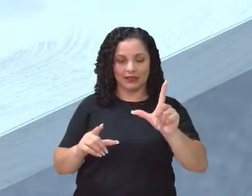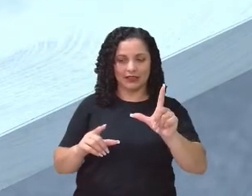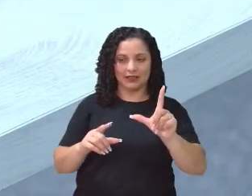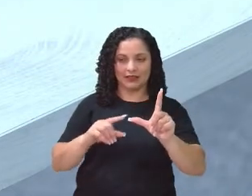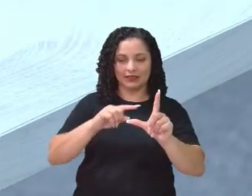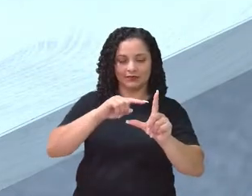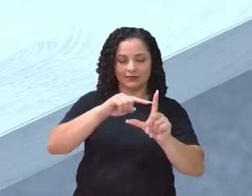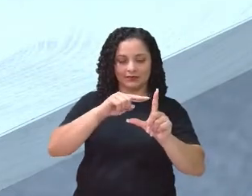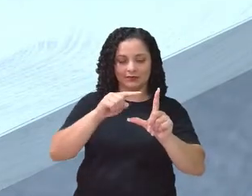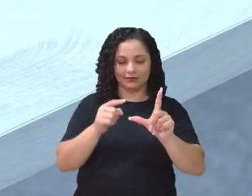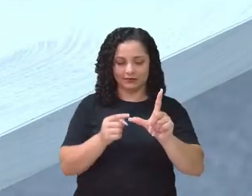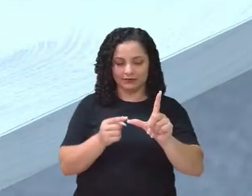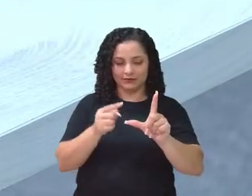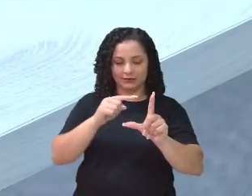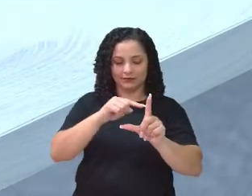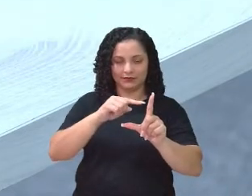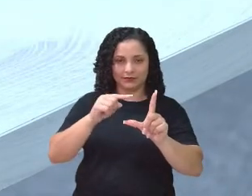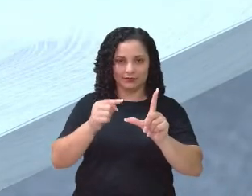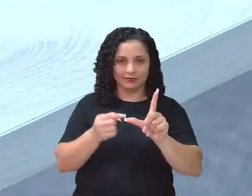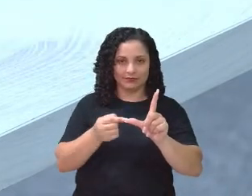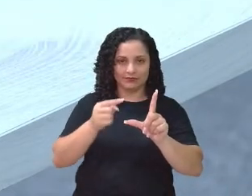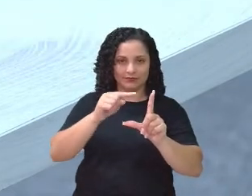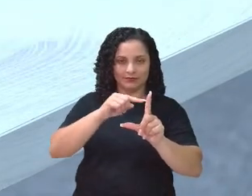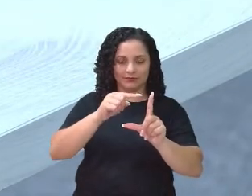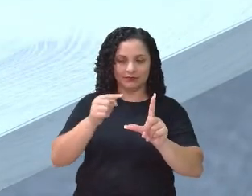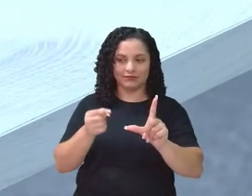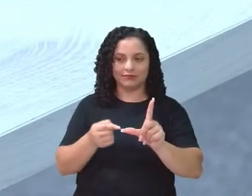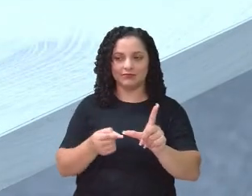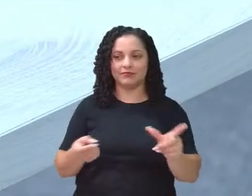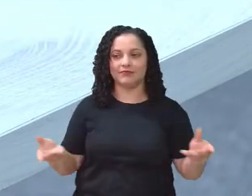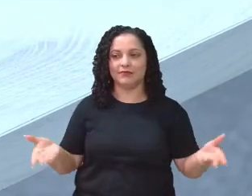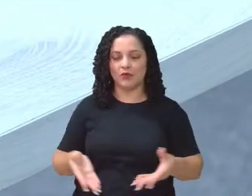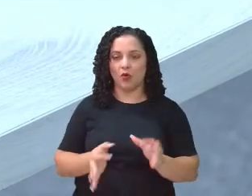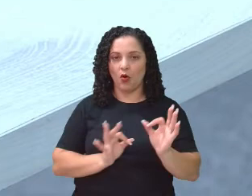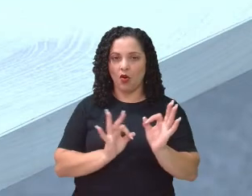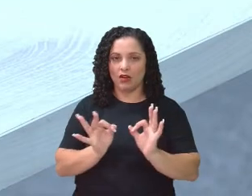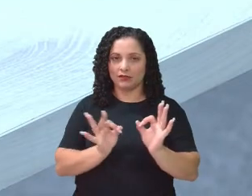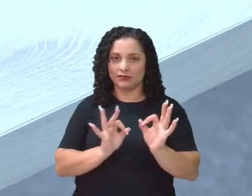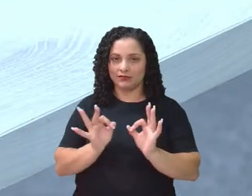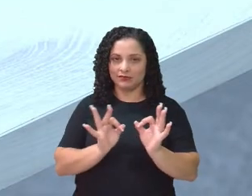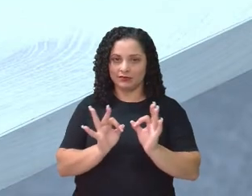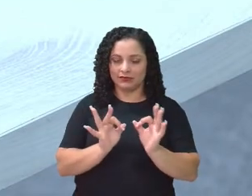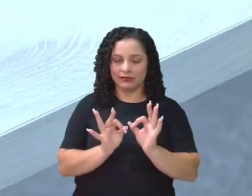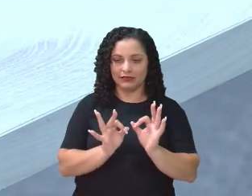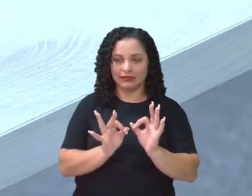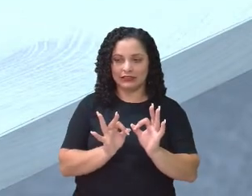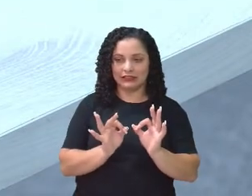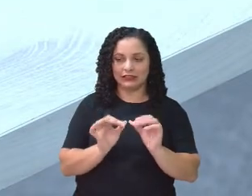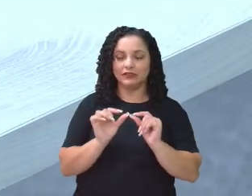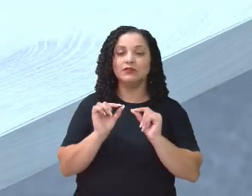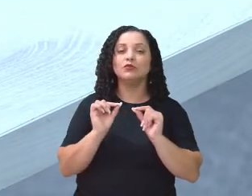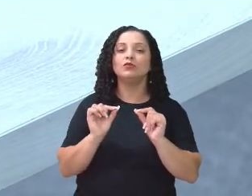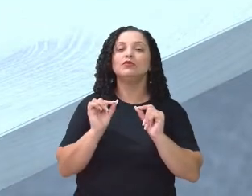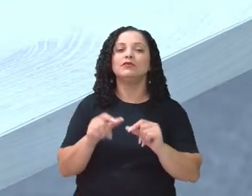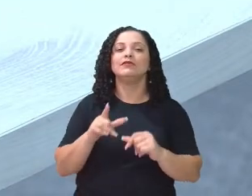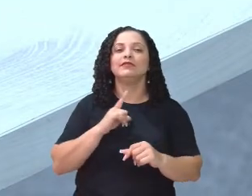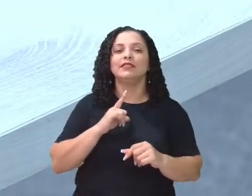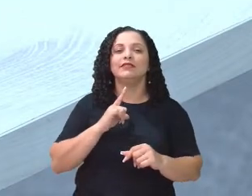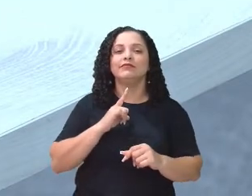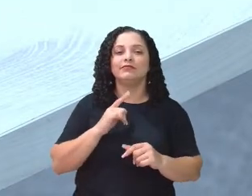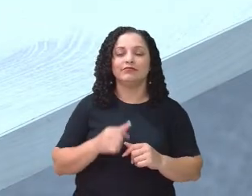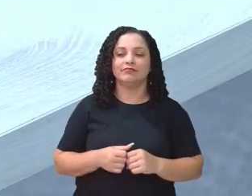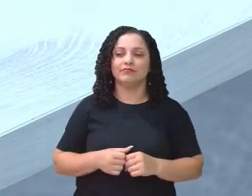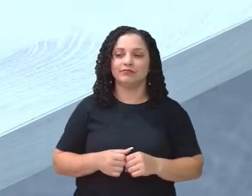que tá sobrando para os dois lados? Aí eu vou alinhar com um dos lados. Pronto,